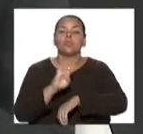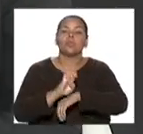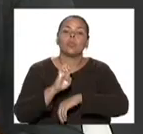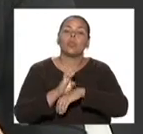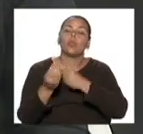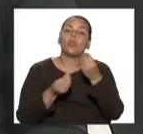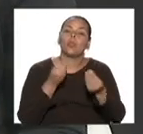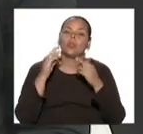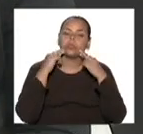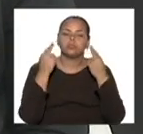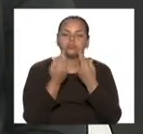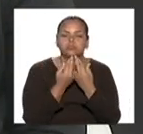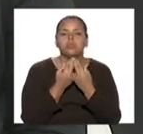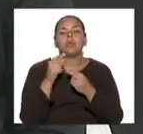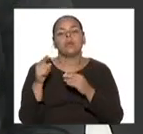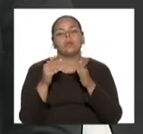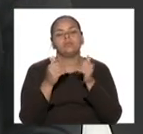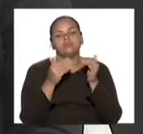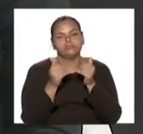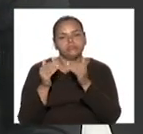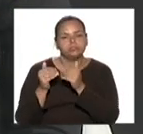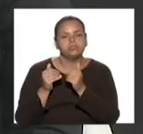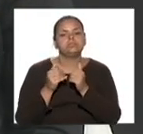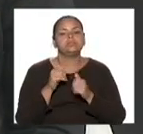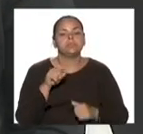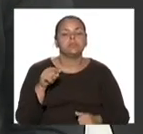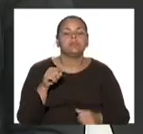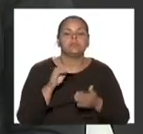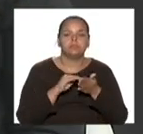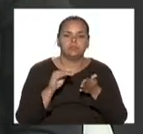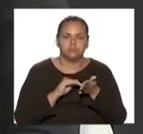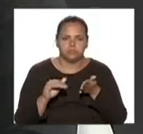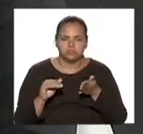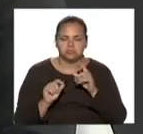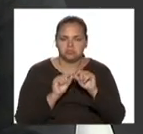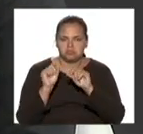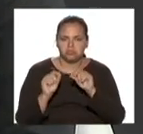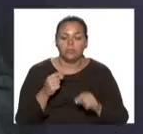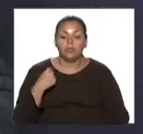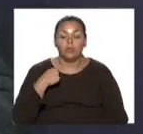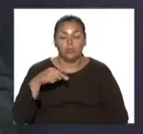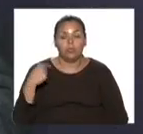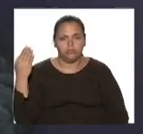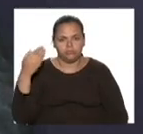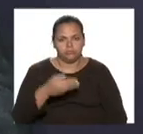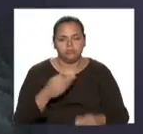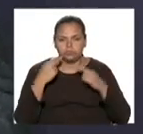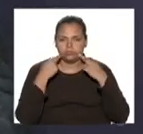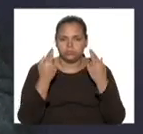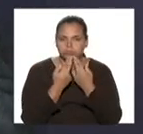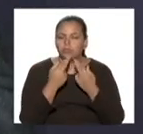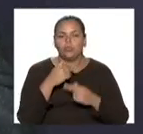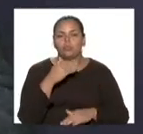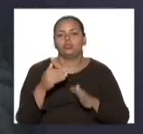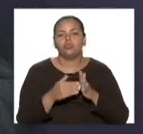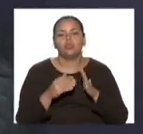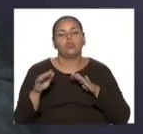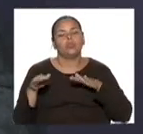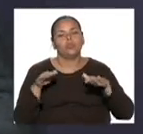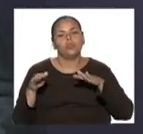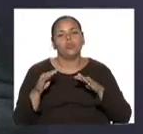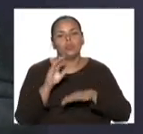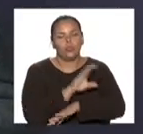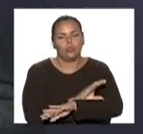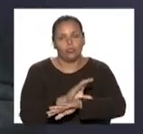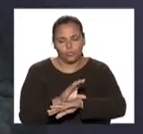Como é que foi essa reunião? Quais são as reivindicações levadas para a secretaria? Olha, primeiro nós fizemos uma audiência com todos os